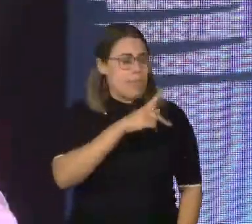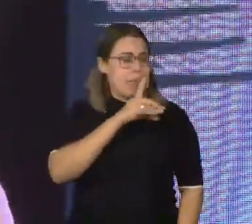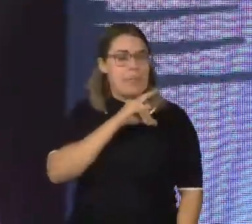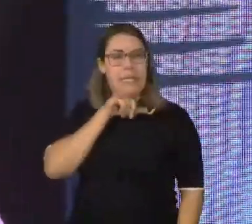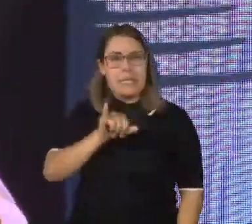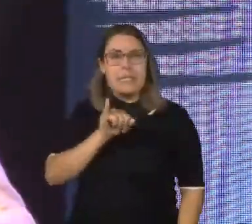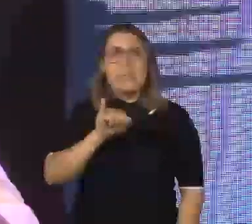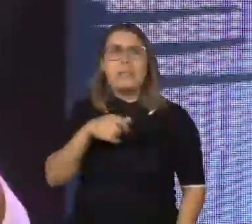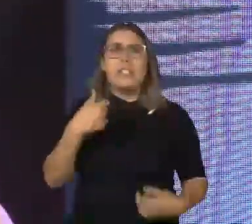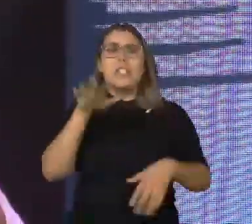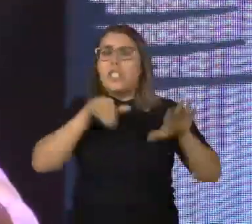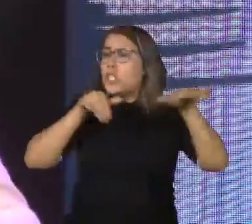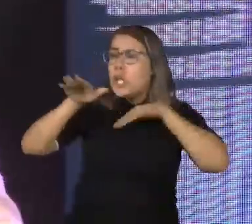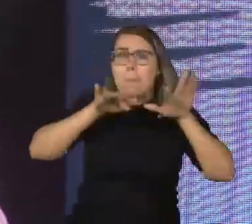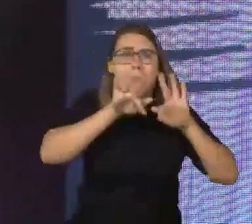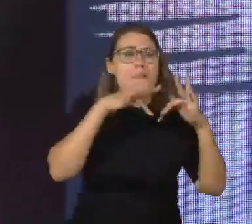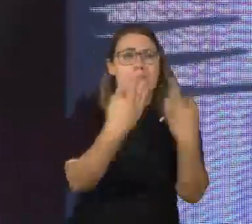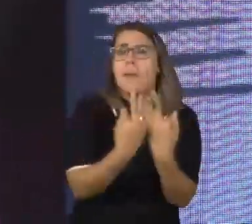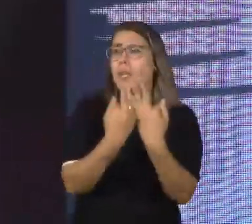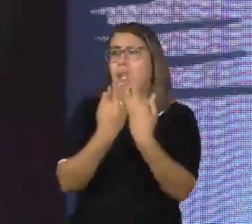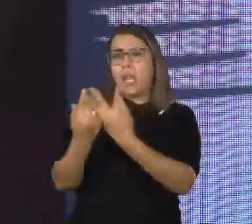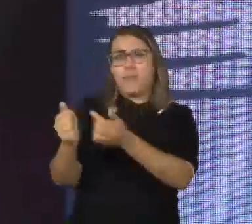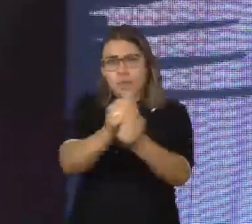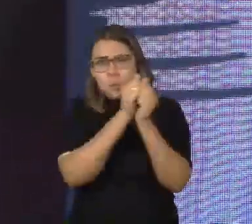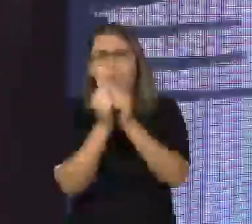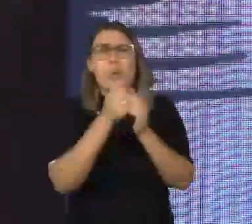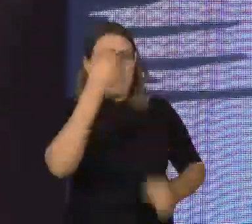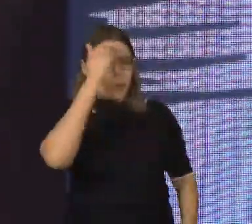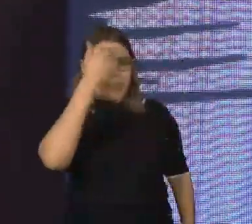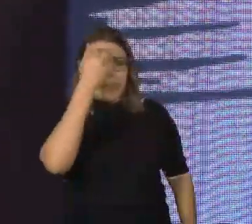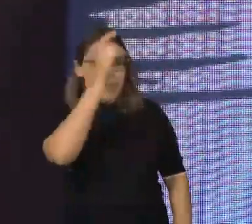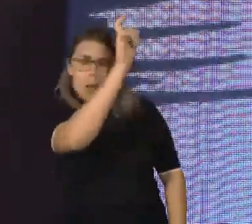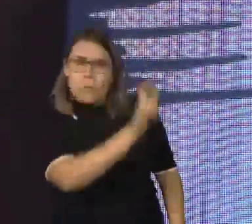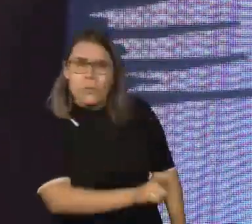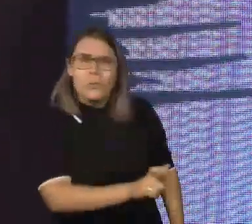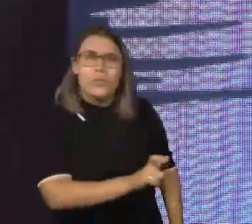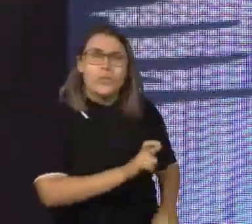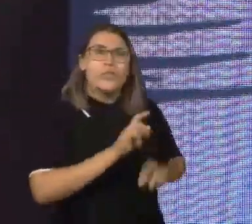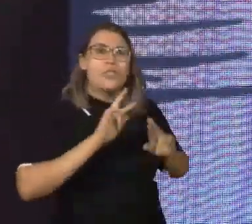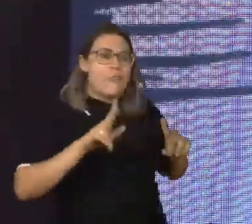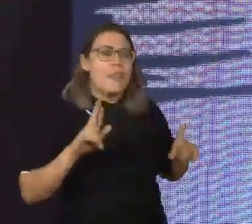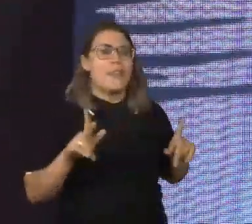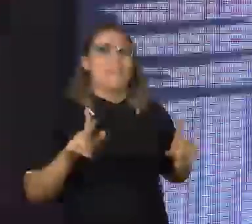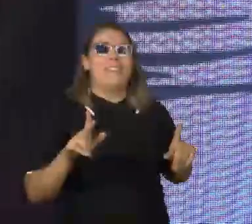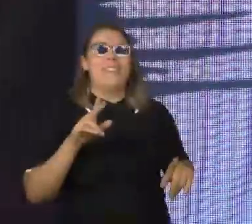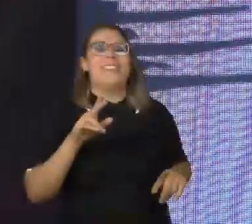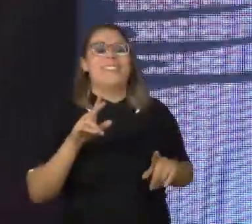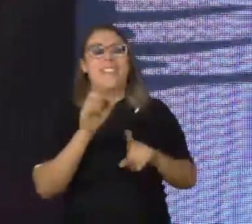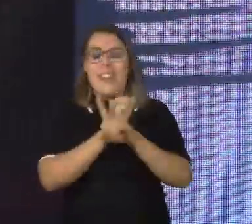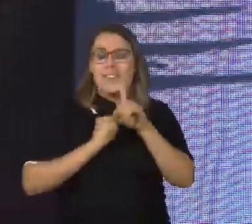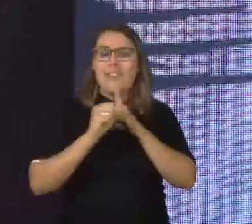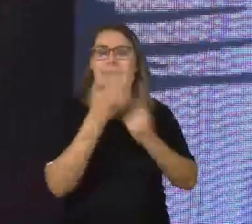PDI, chama a família, chama a equipe terapêutica. Vamos entender esse perfil biopsicossocial de nossos